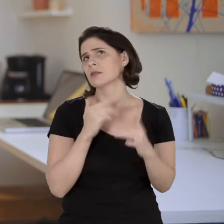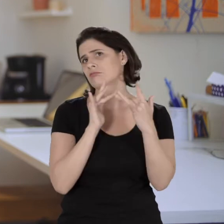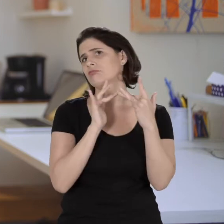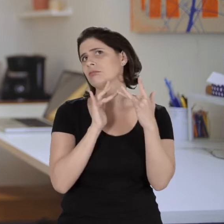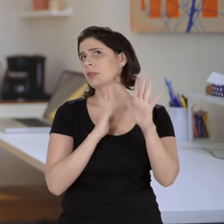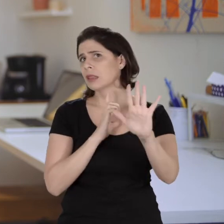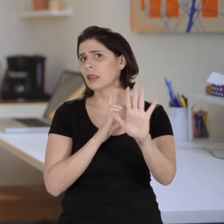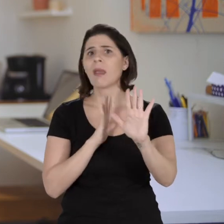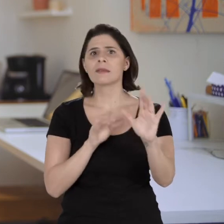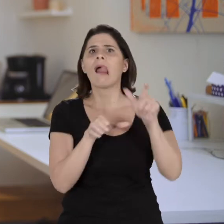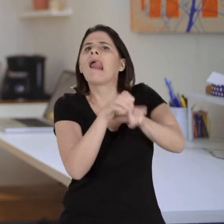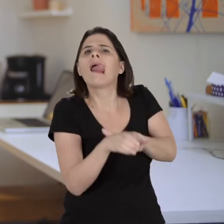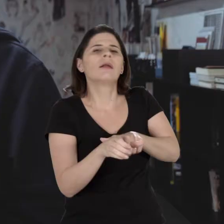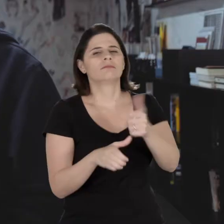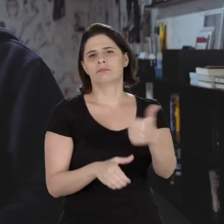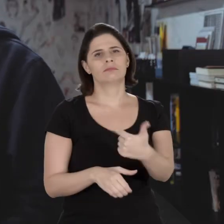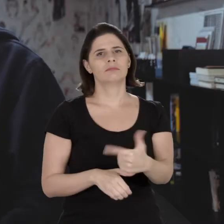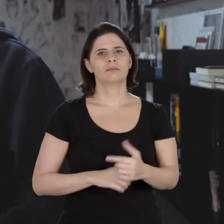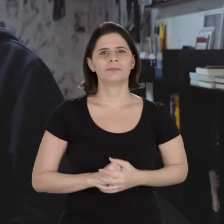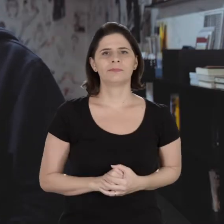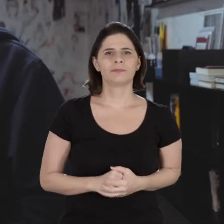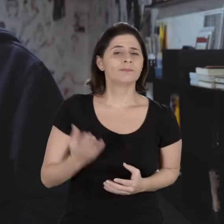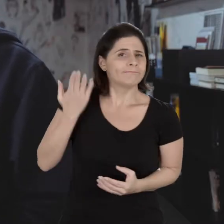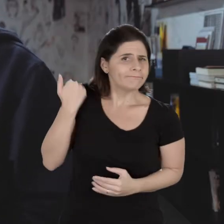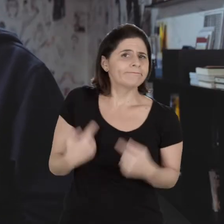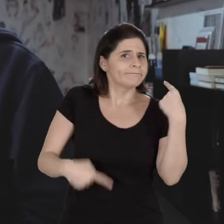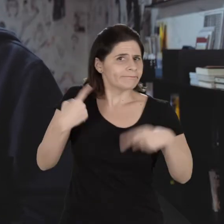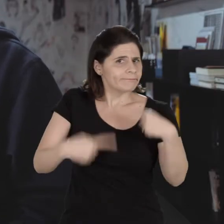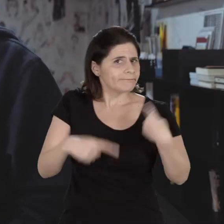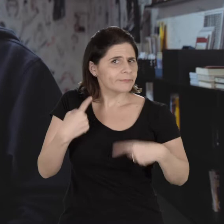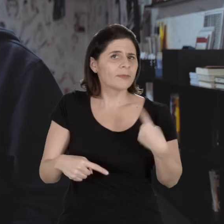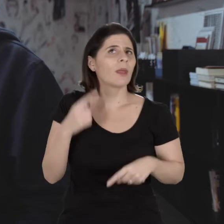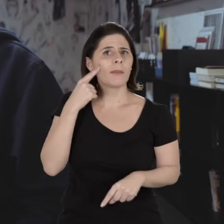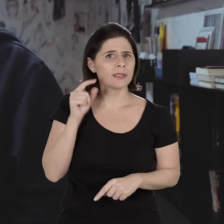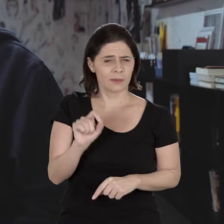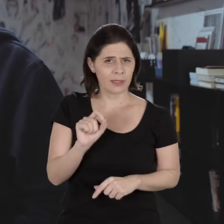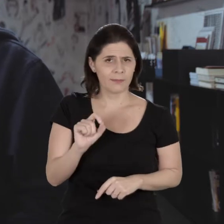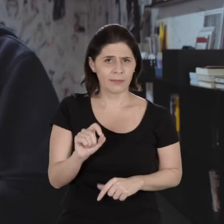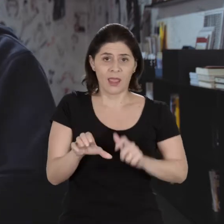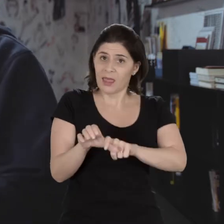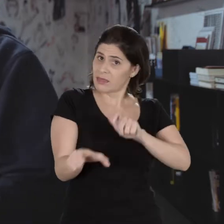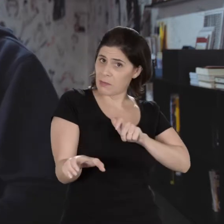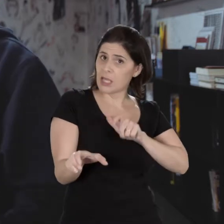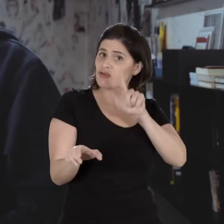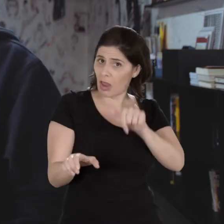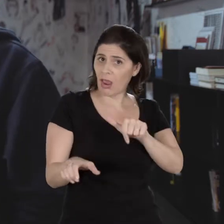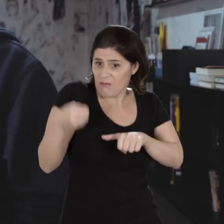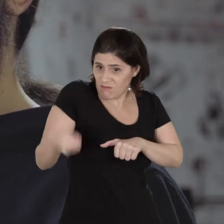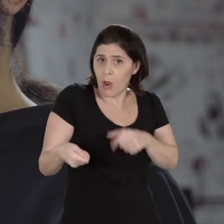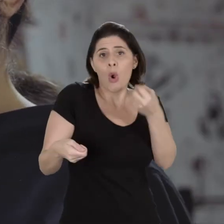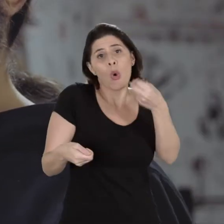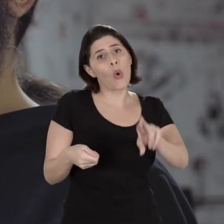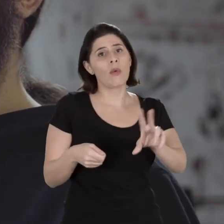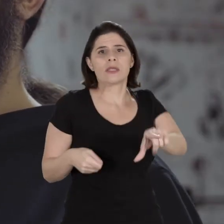Mas nós não temos essa dependência. É uma discussão já até um pouco antiga, assim, o independente como condição ou como opção.